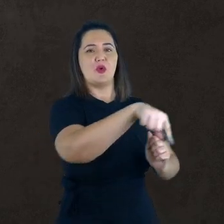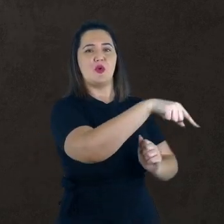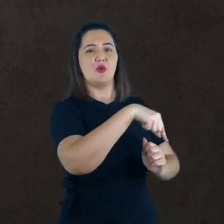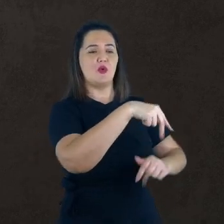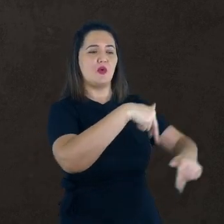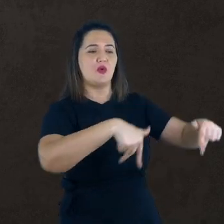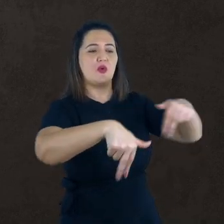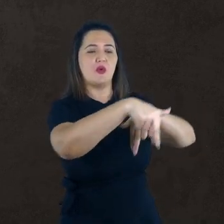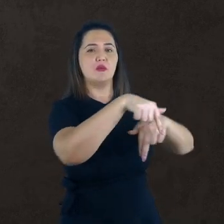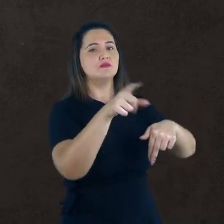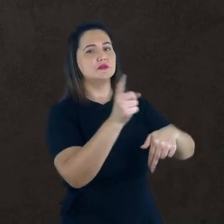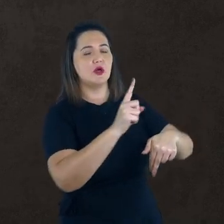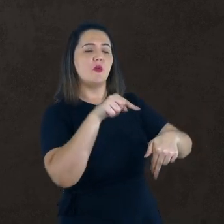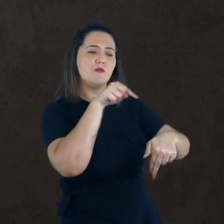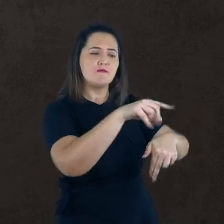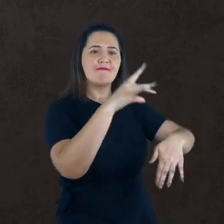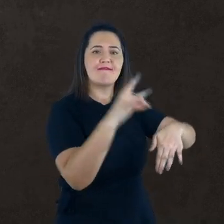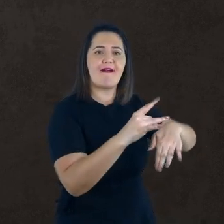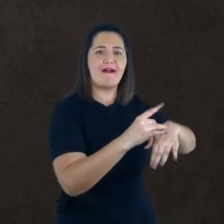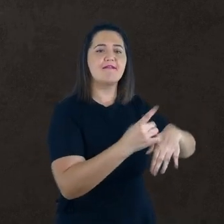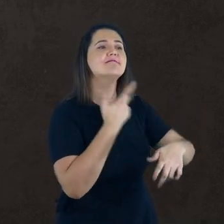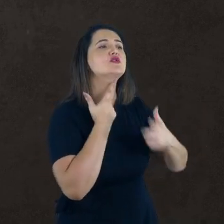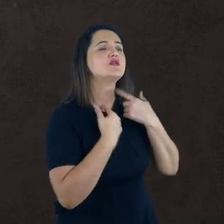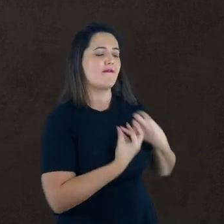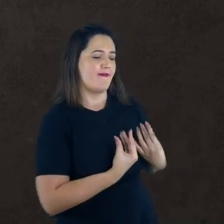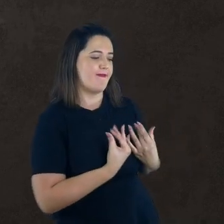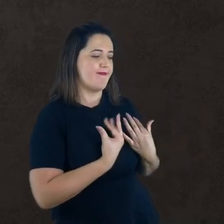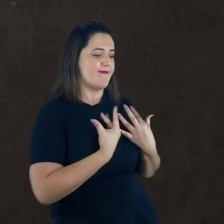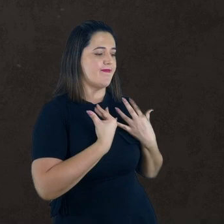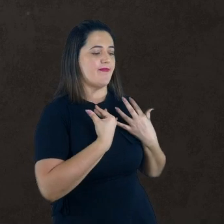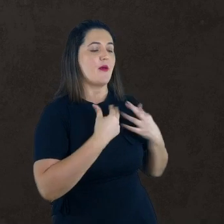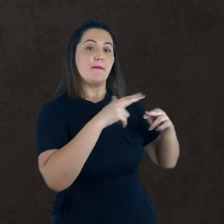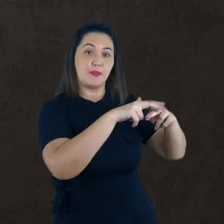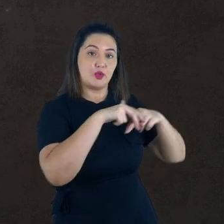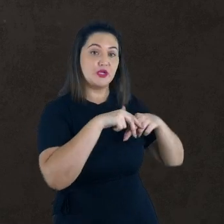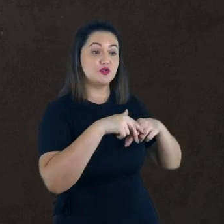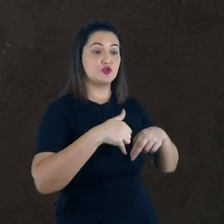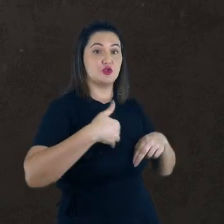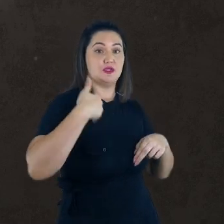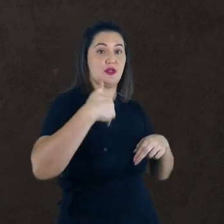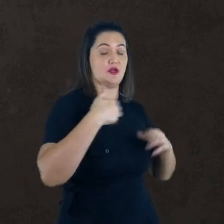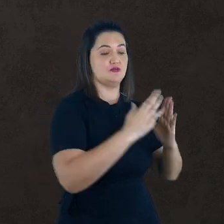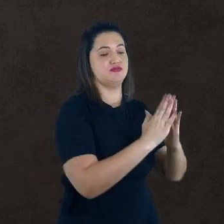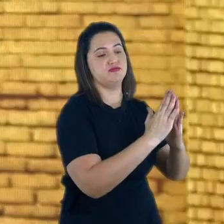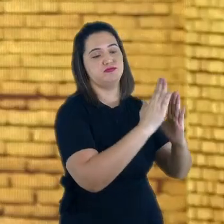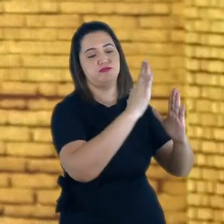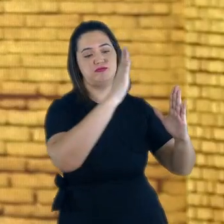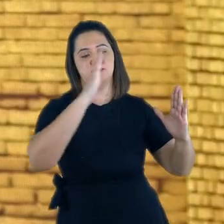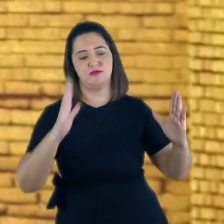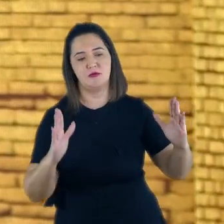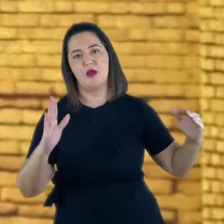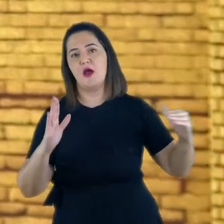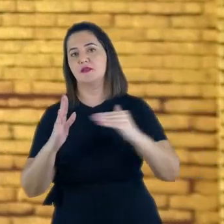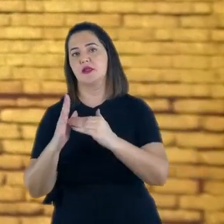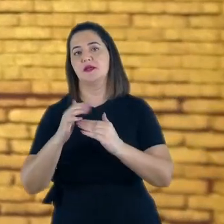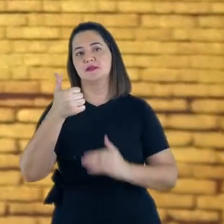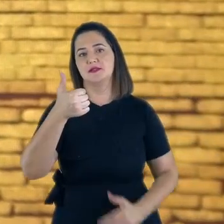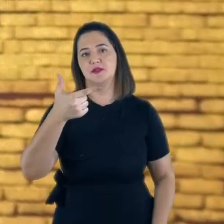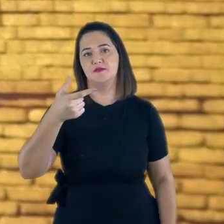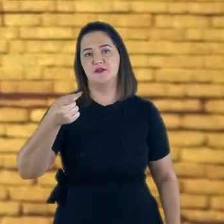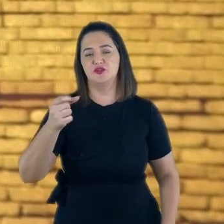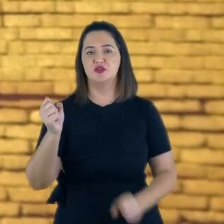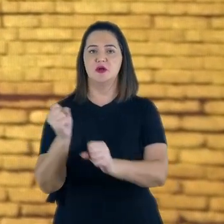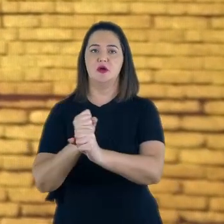é realmente carne, mas os seus dias serão 120 anos. Eu acabei de ler para você